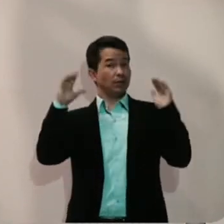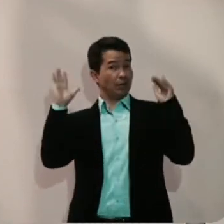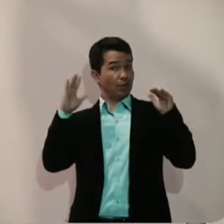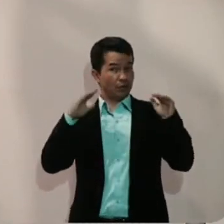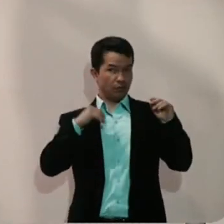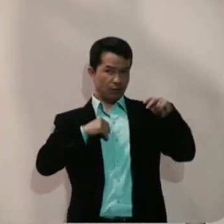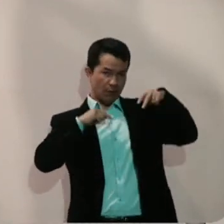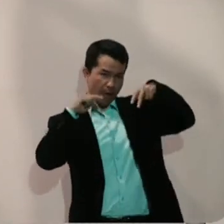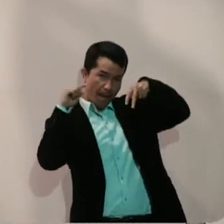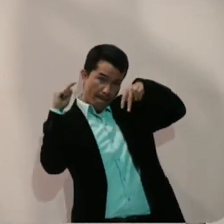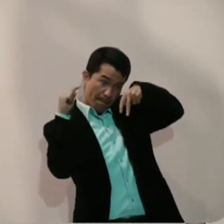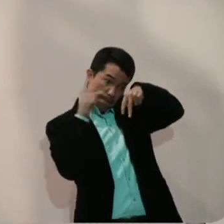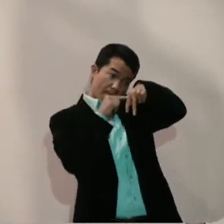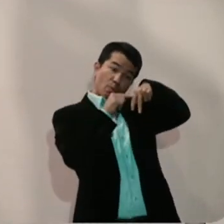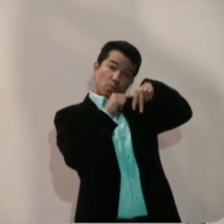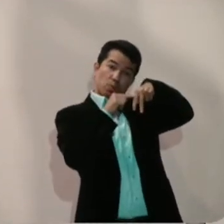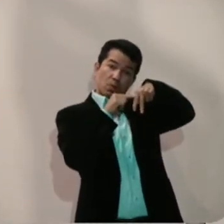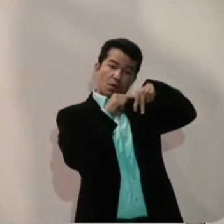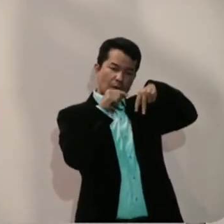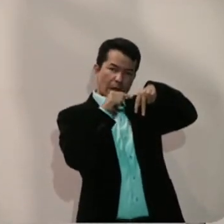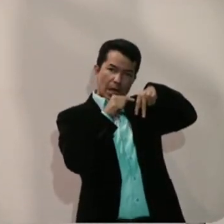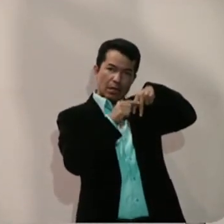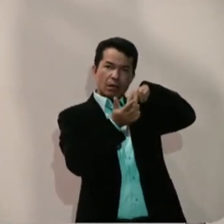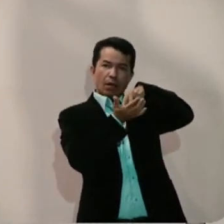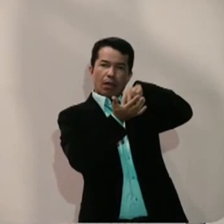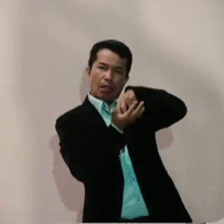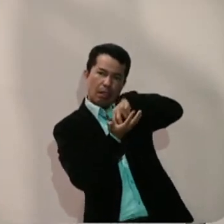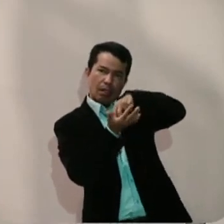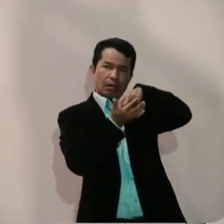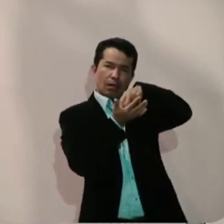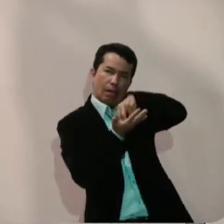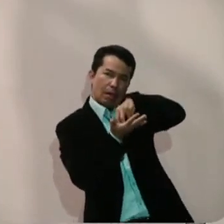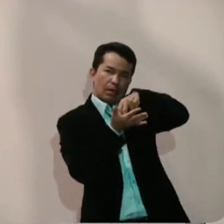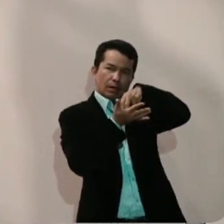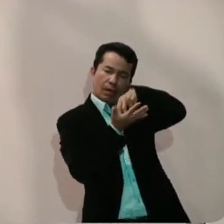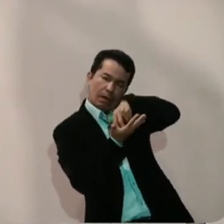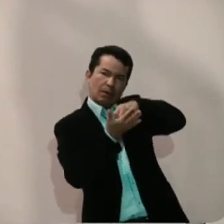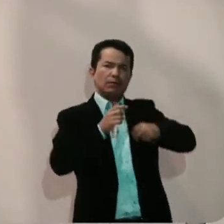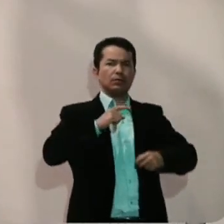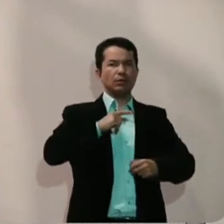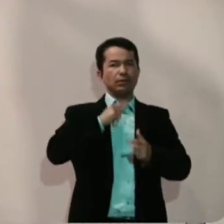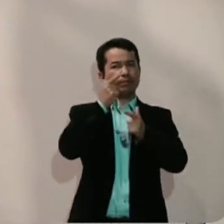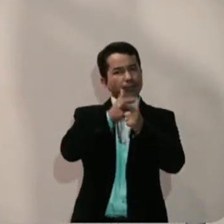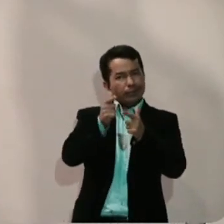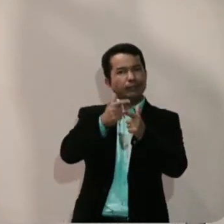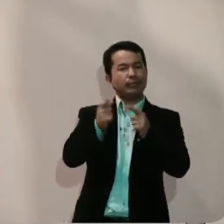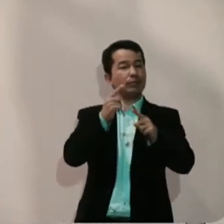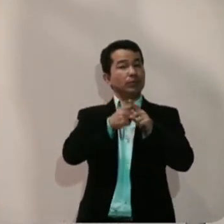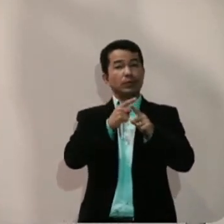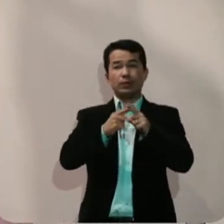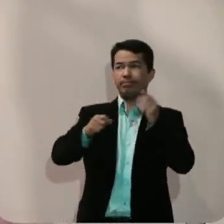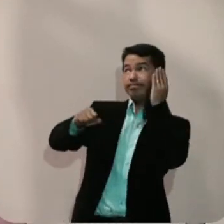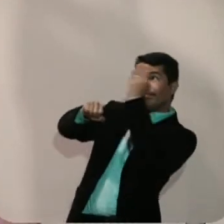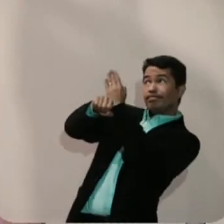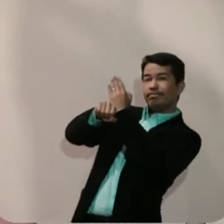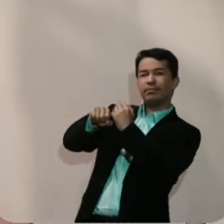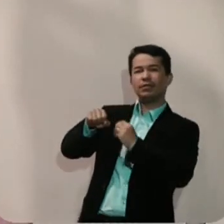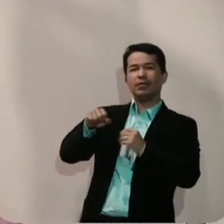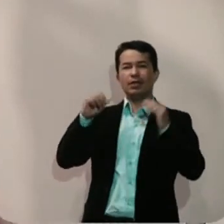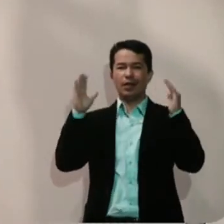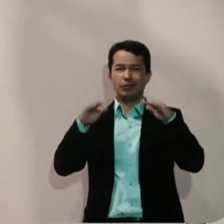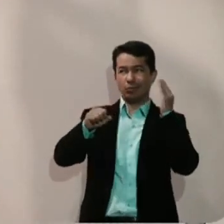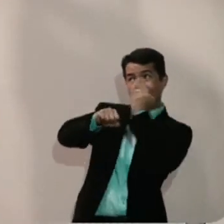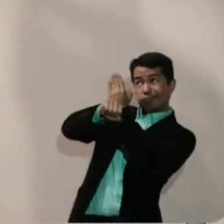e para o resto da vida ele ficou manco. Por quê? Porque ninguém vence nessa